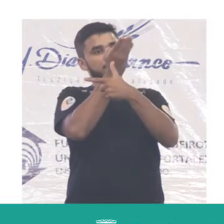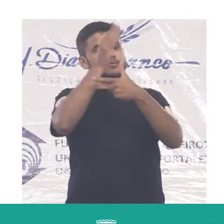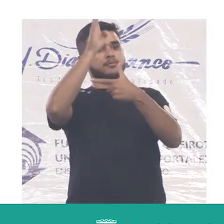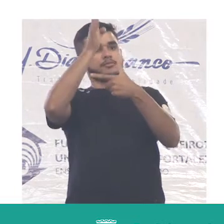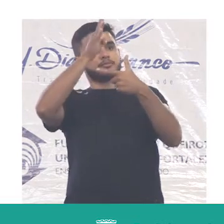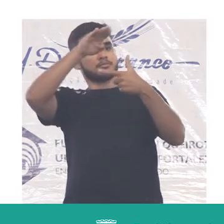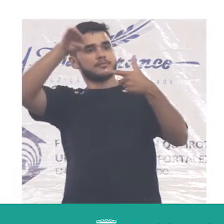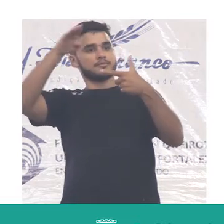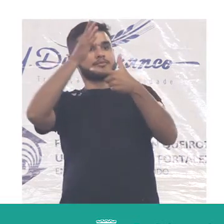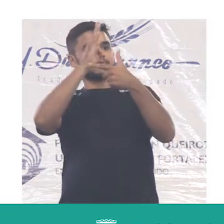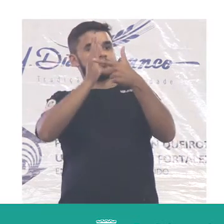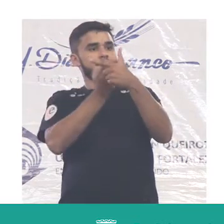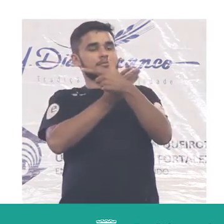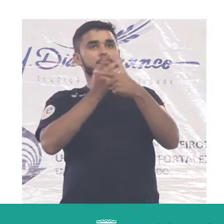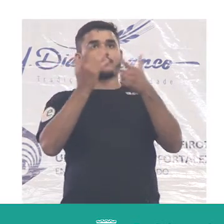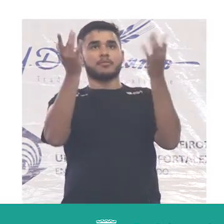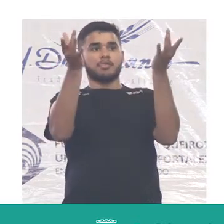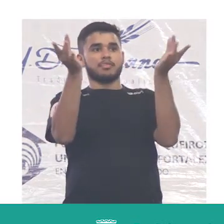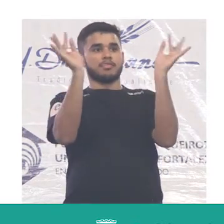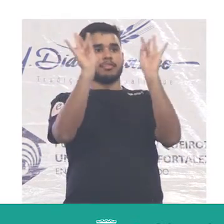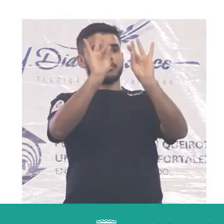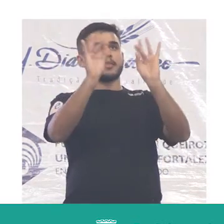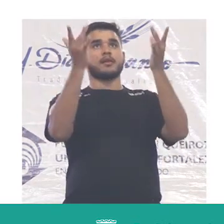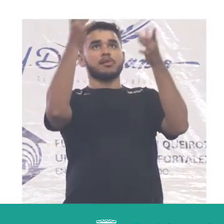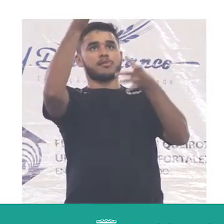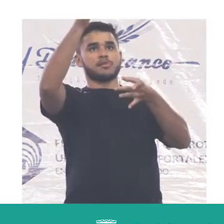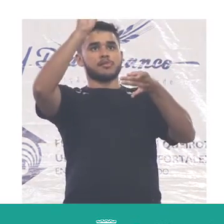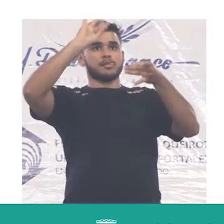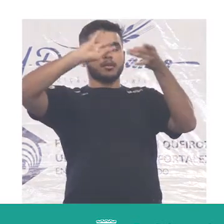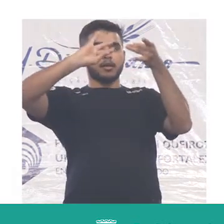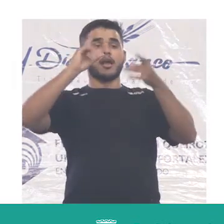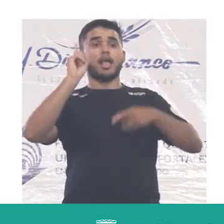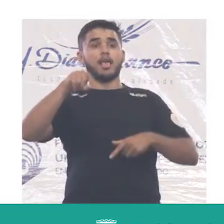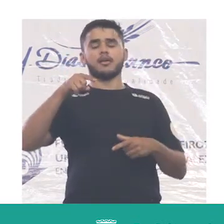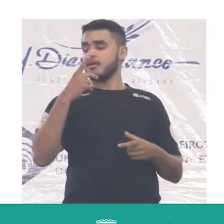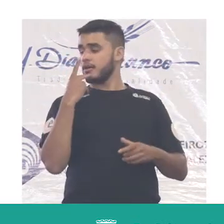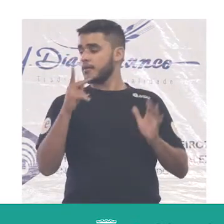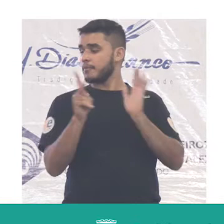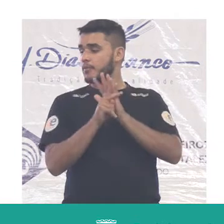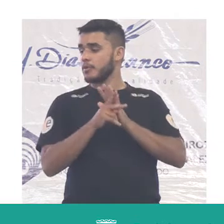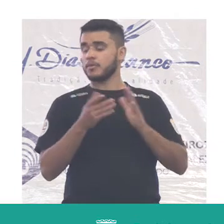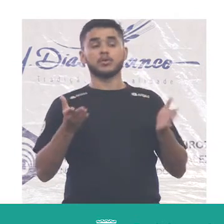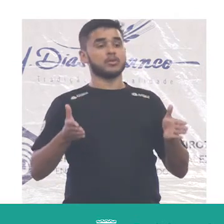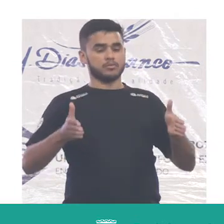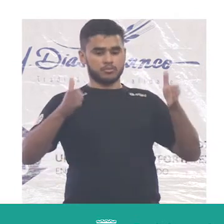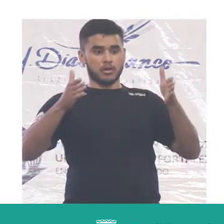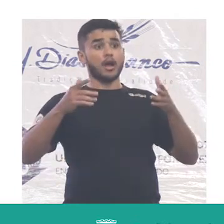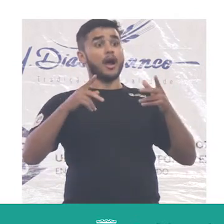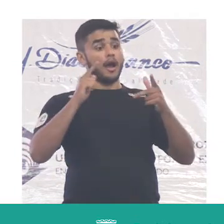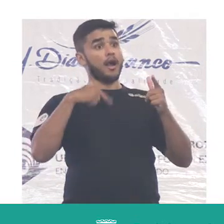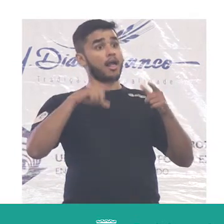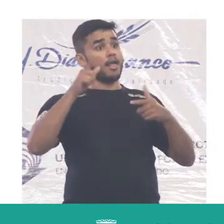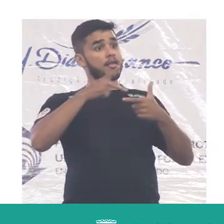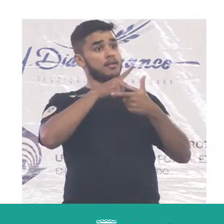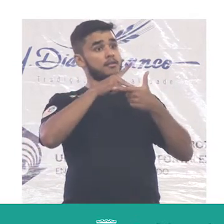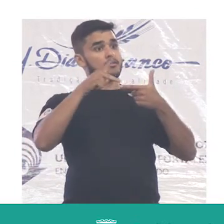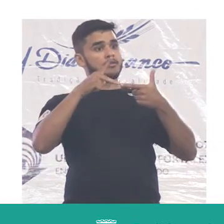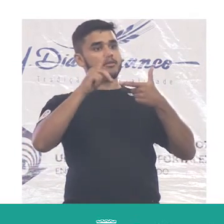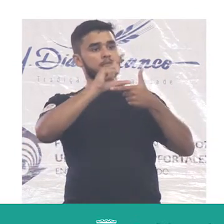as abas e dobra. No que ele dobra, ele formou uma caixa com exatamente